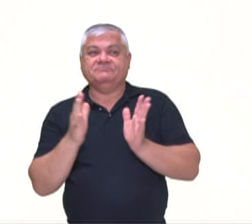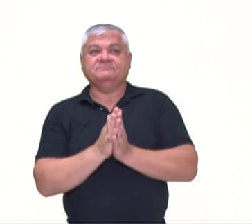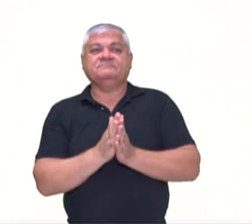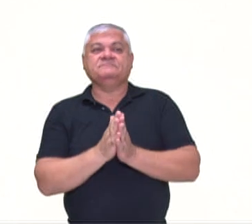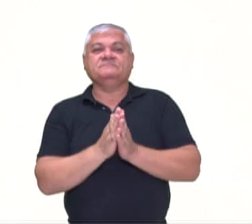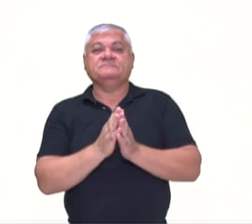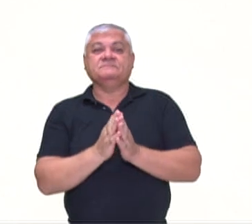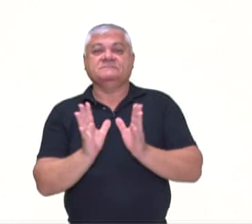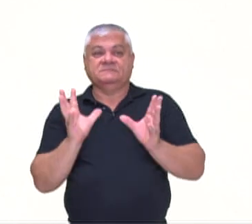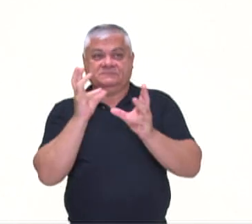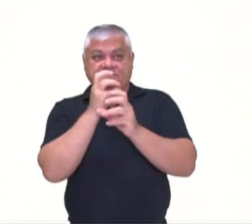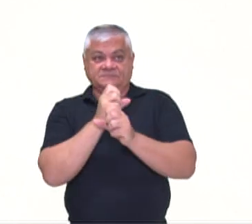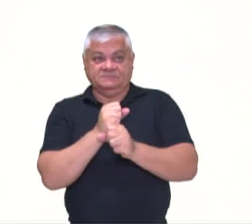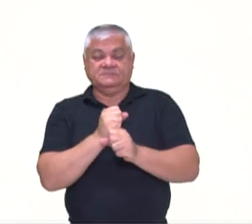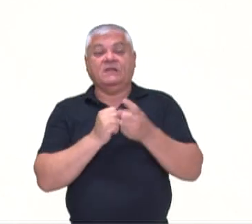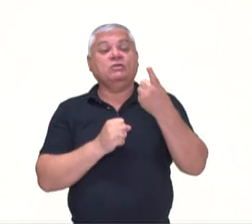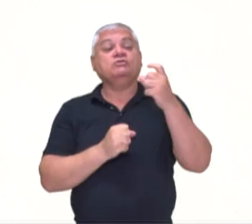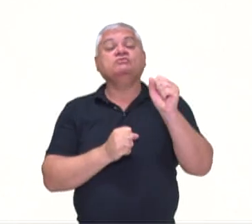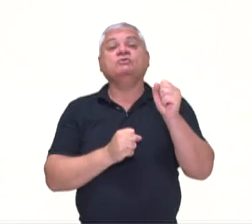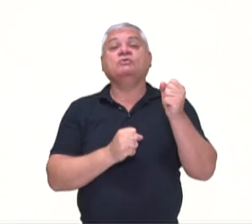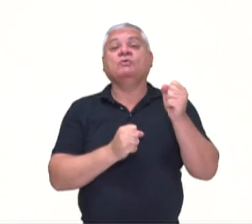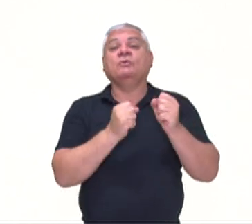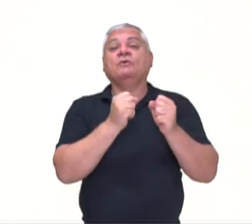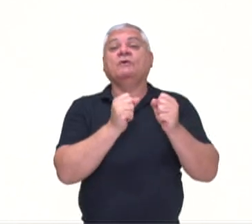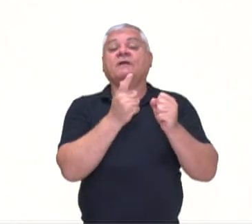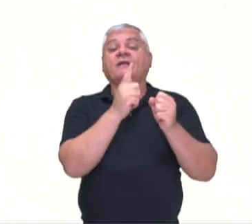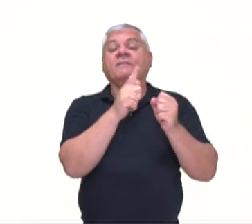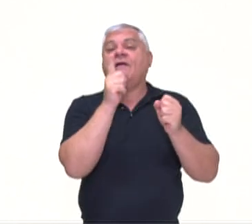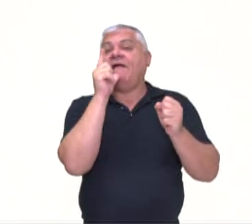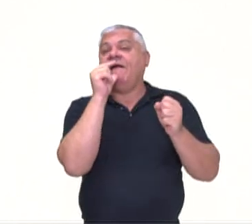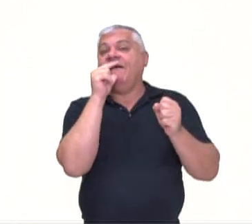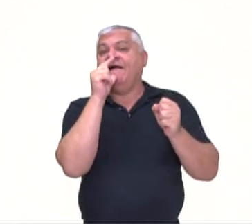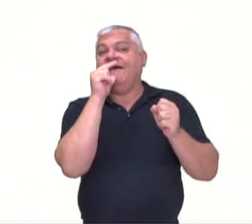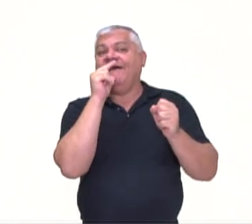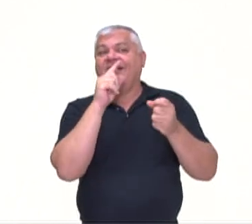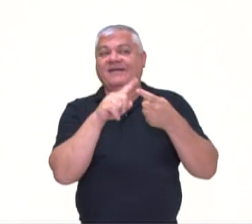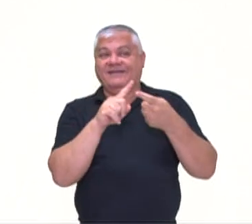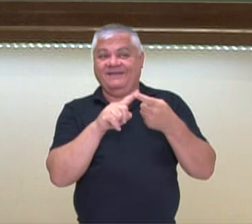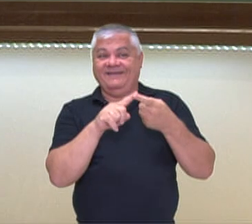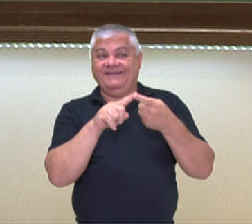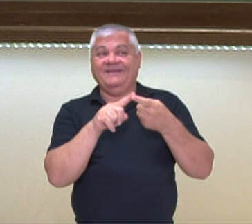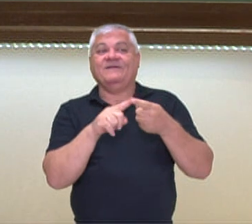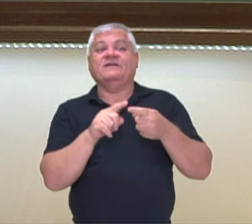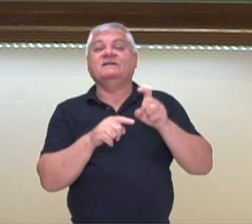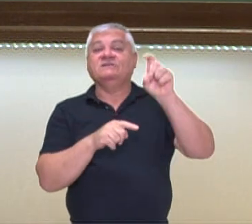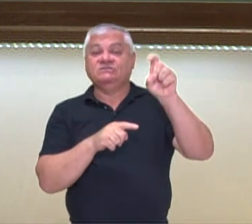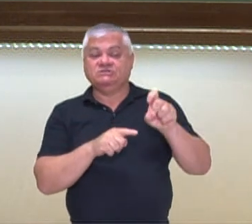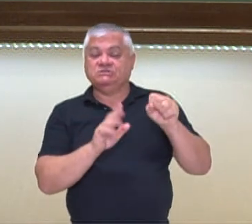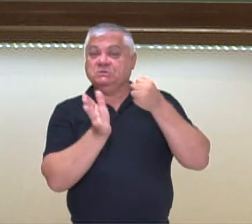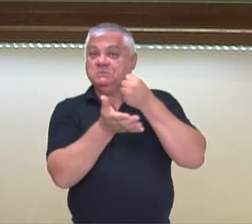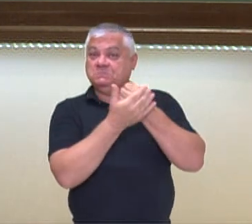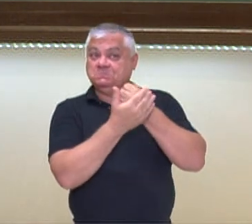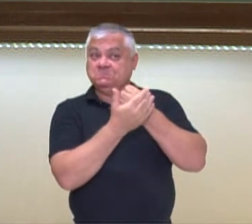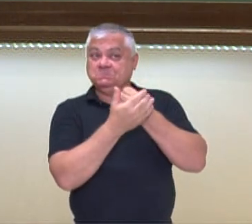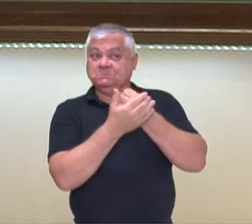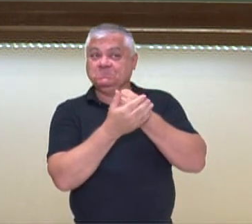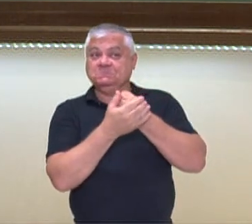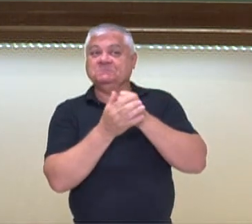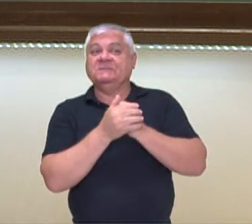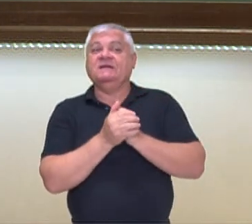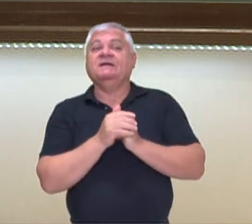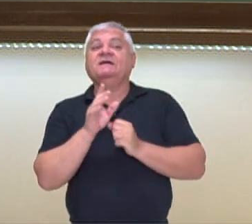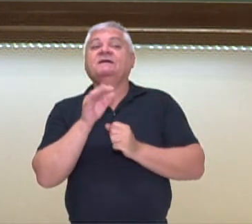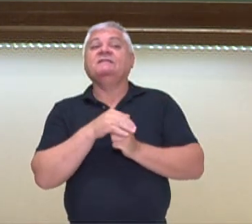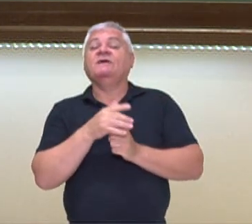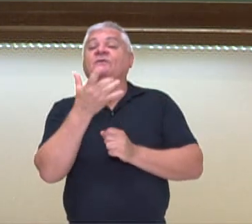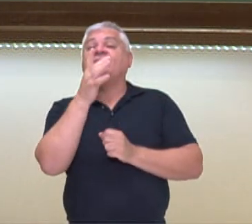né? Esse 18 gramas é a massa molar da água, para 1 mol de hidrogênio, X gramas de água, para 10 mols de hidrogênio, nós chegamos